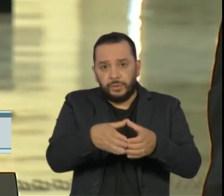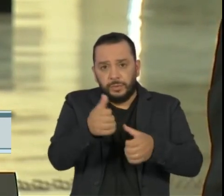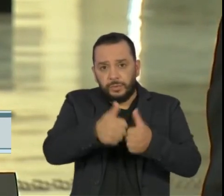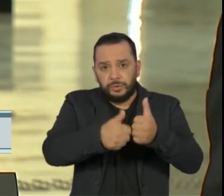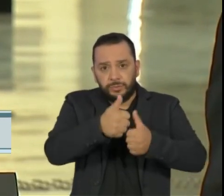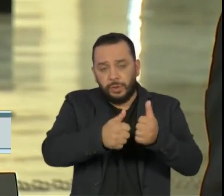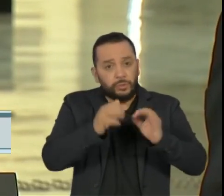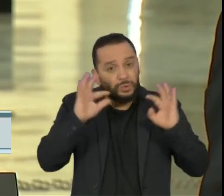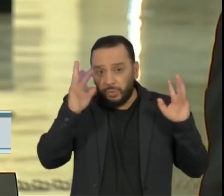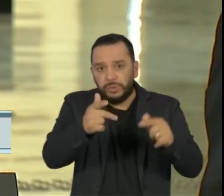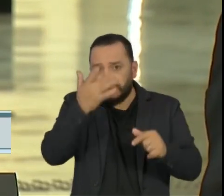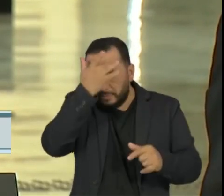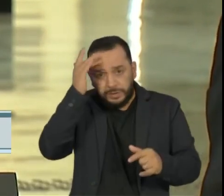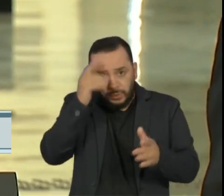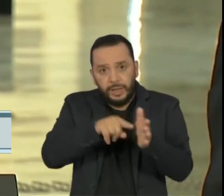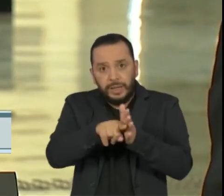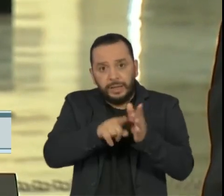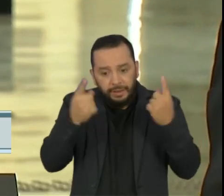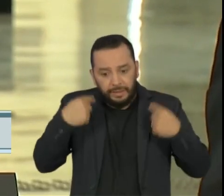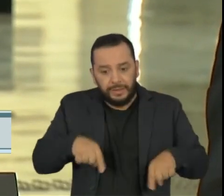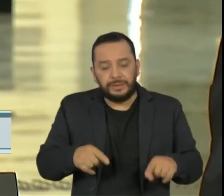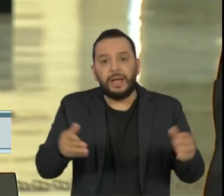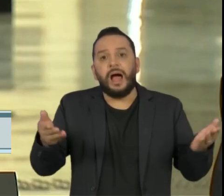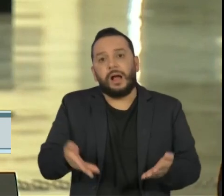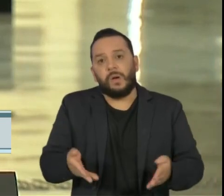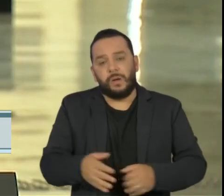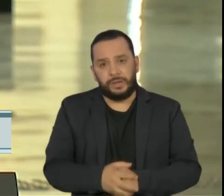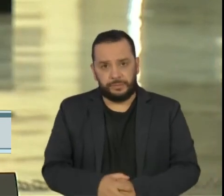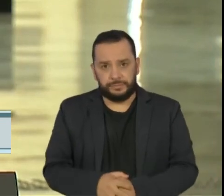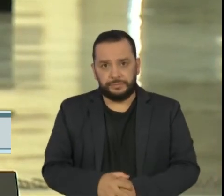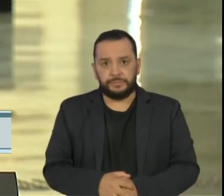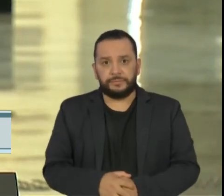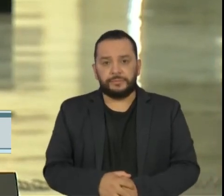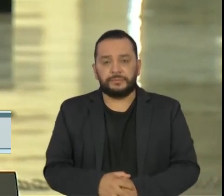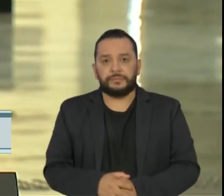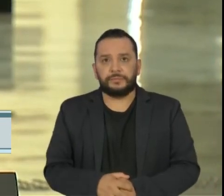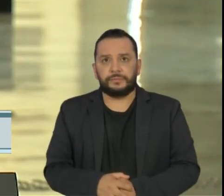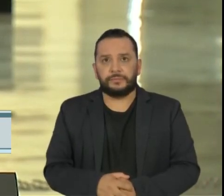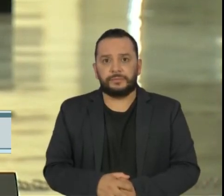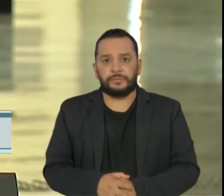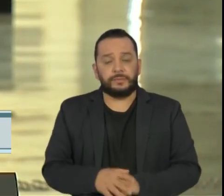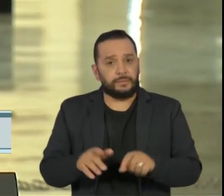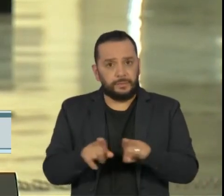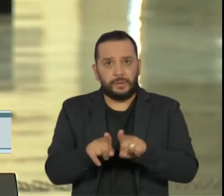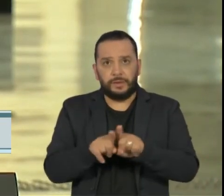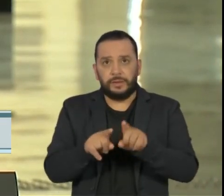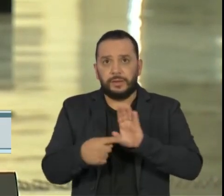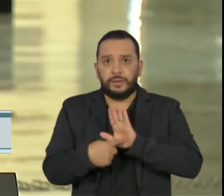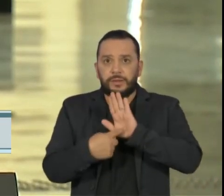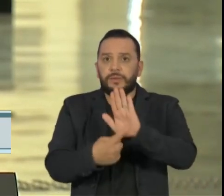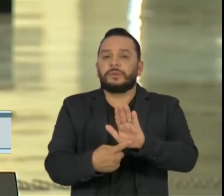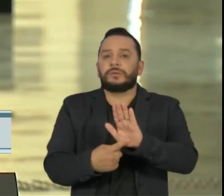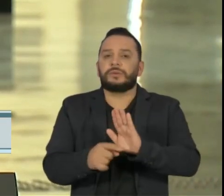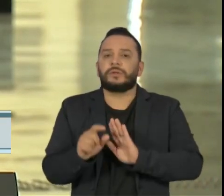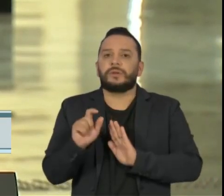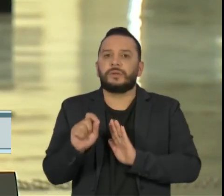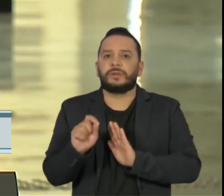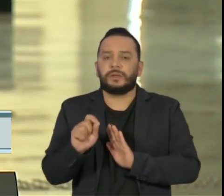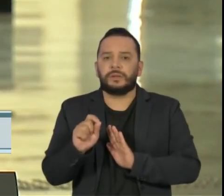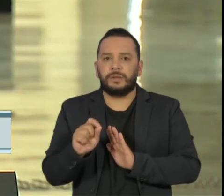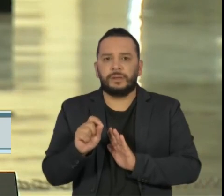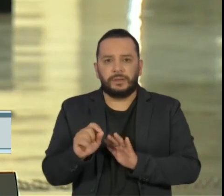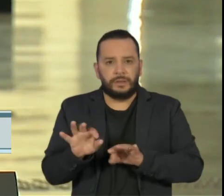ser testadas a partir de agora. Também eles apresentaram